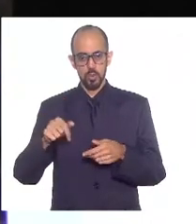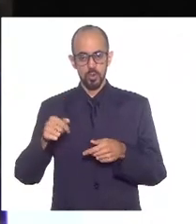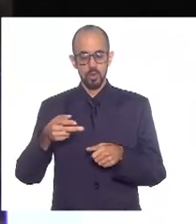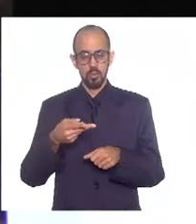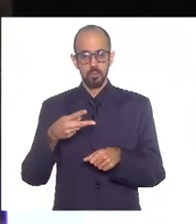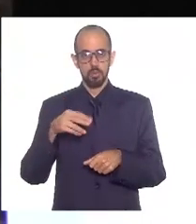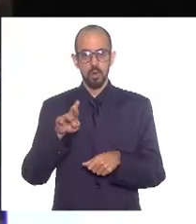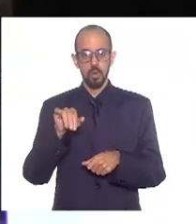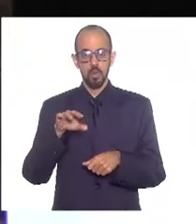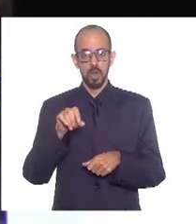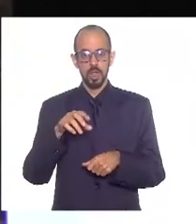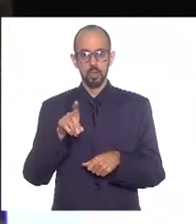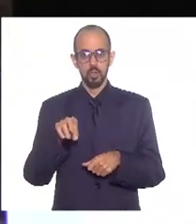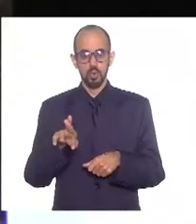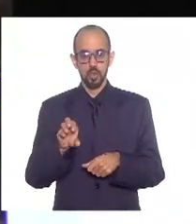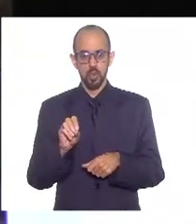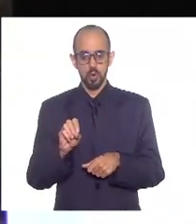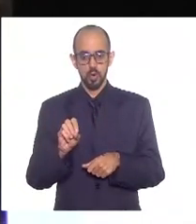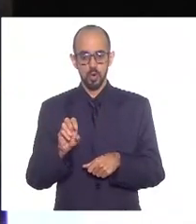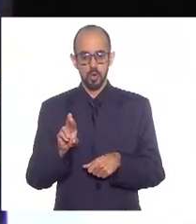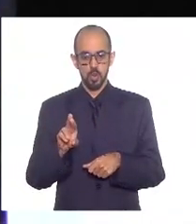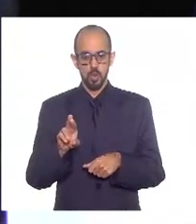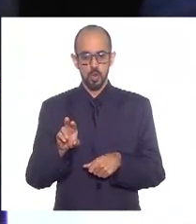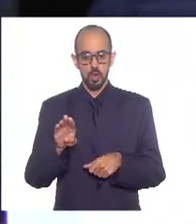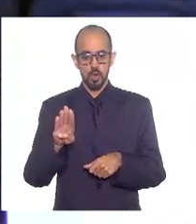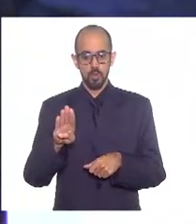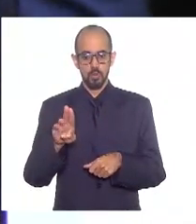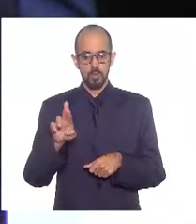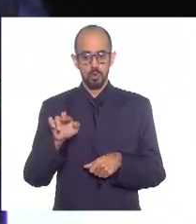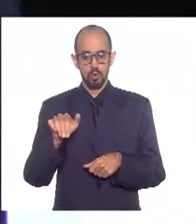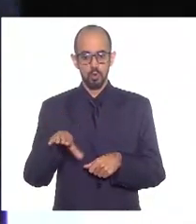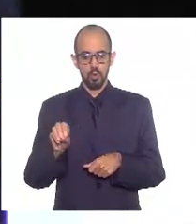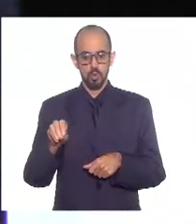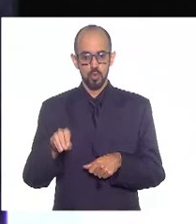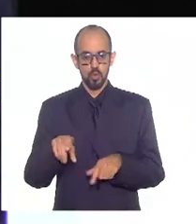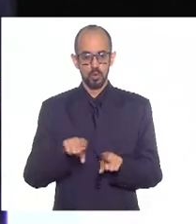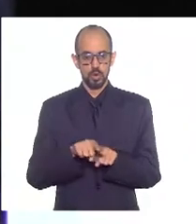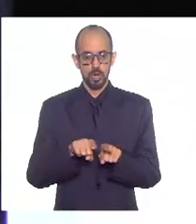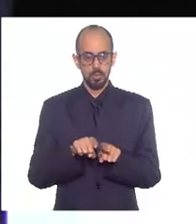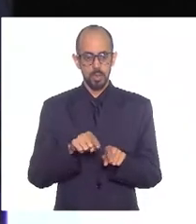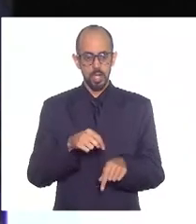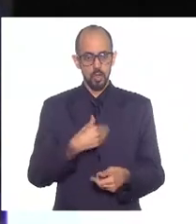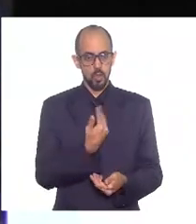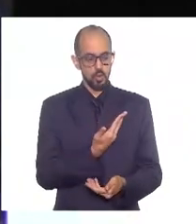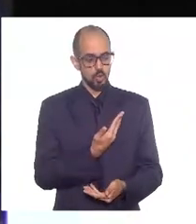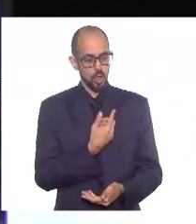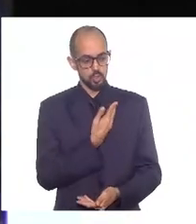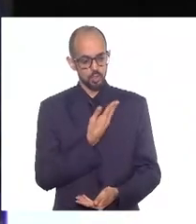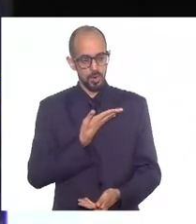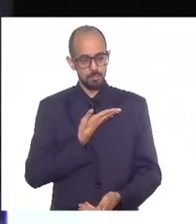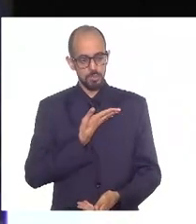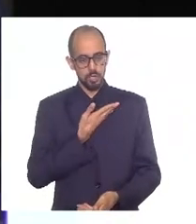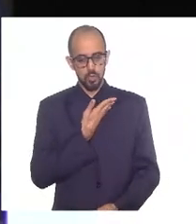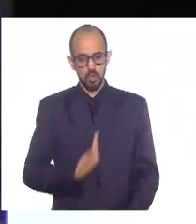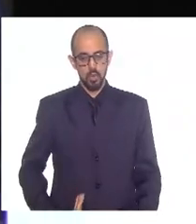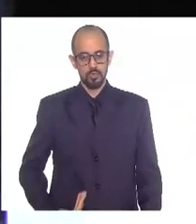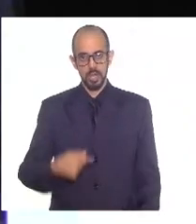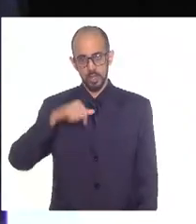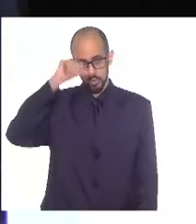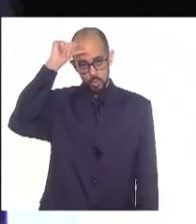Dubê, e o nosso amigo governador, Cláudio Castro, que possa assinar aqui o convênio com a